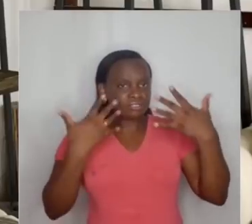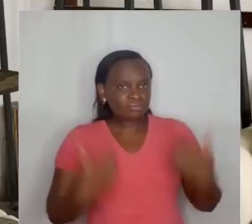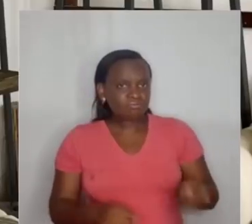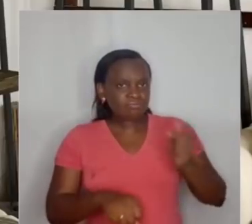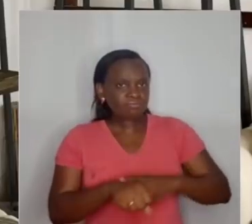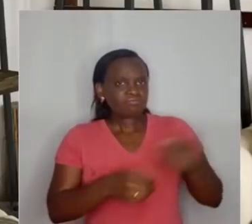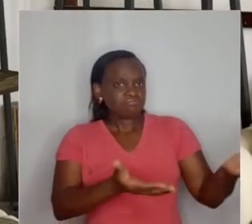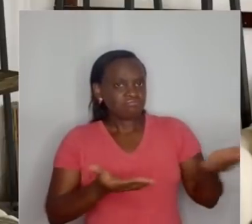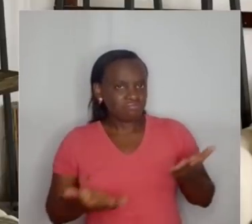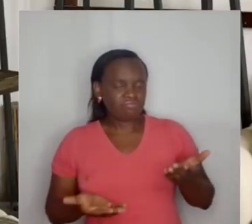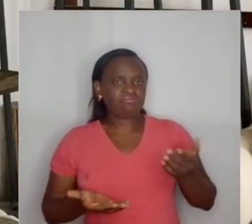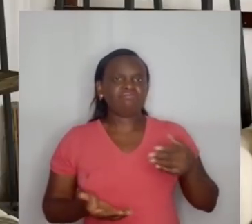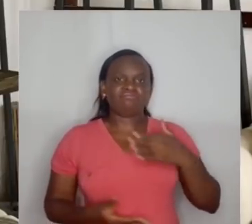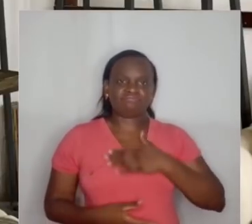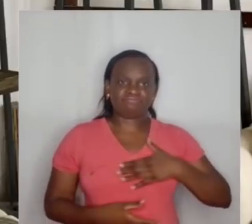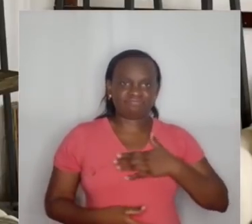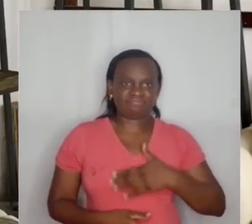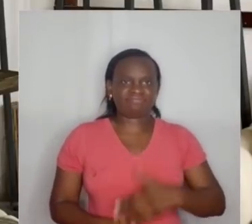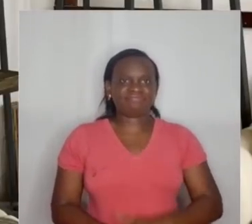prontamente aceitar nosso convite.